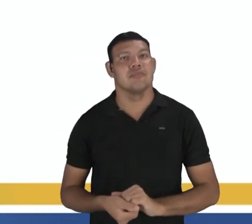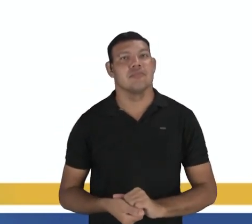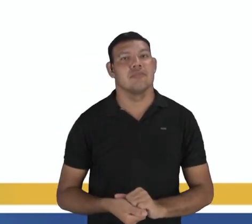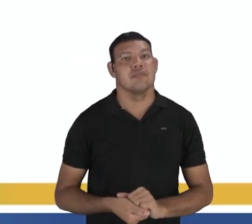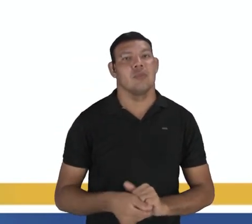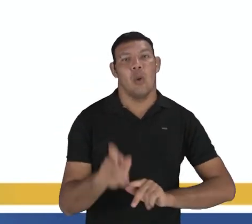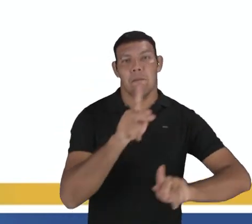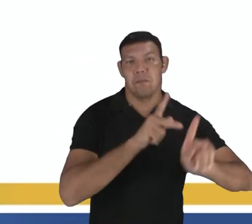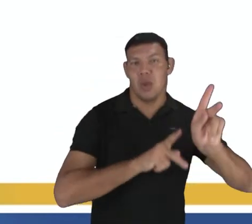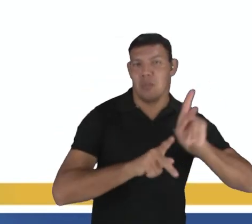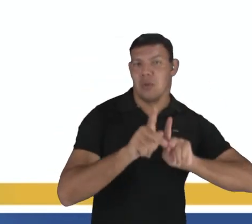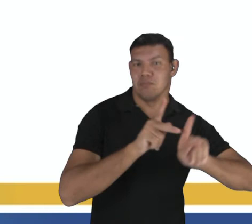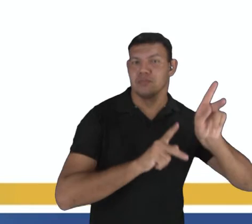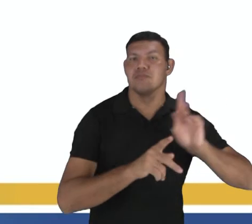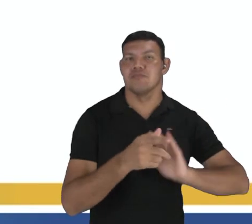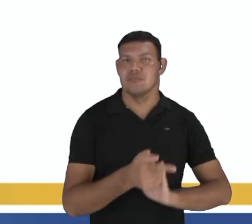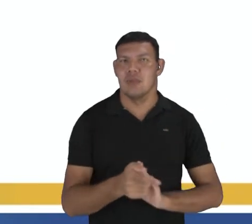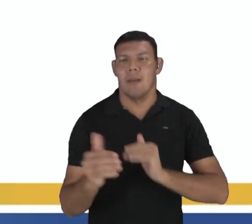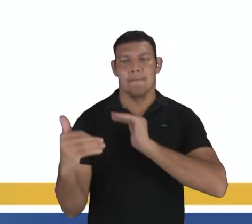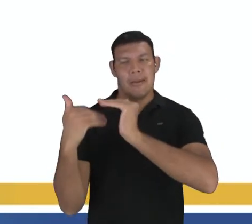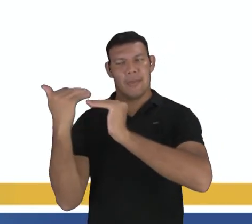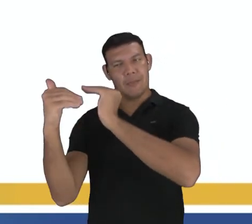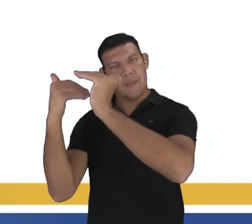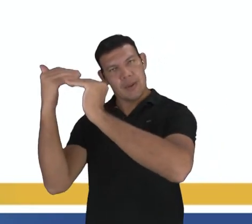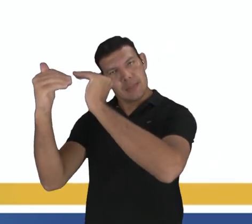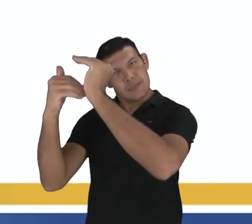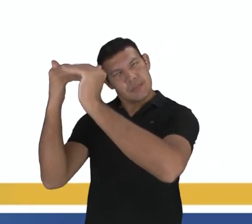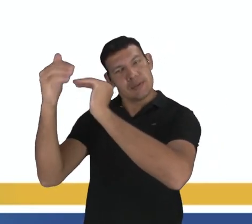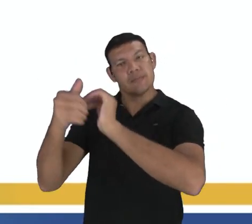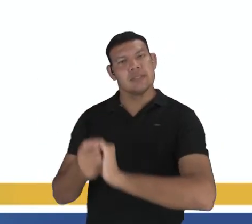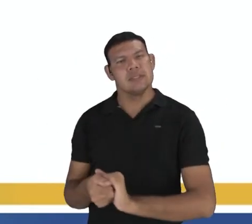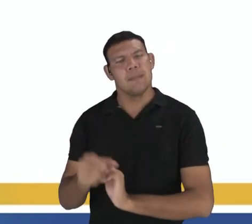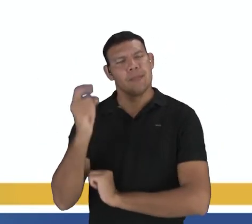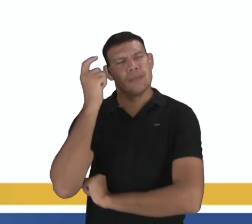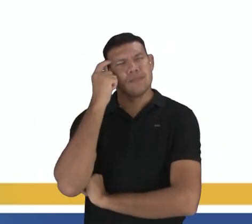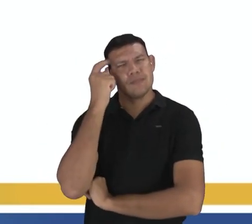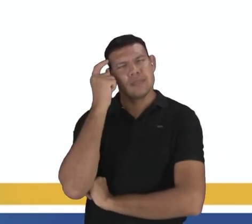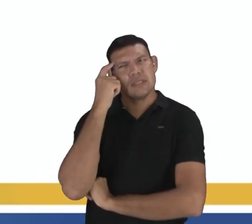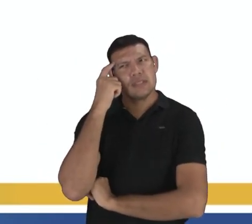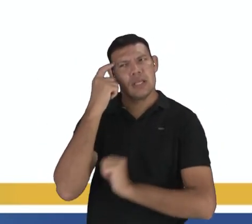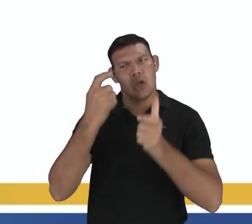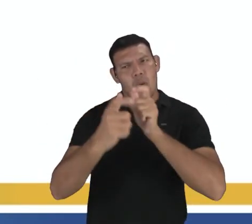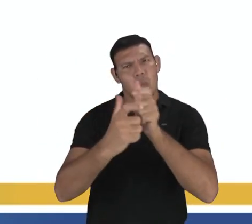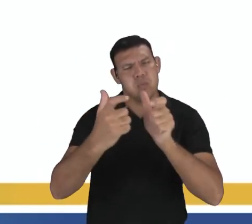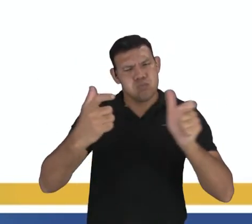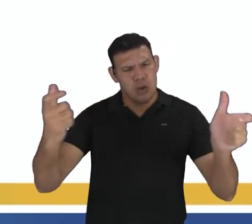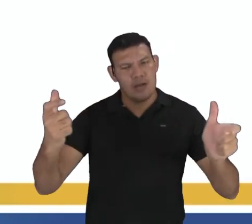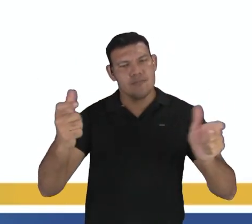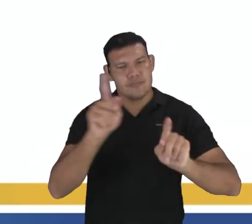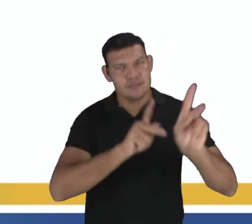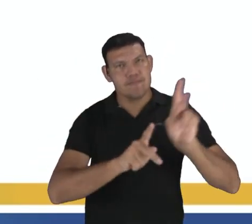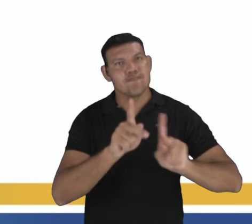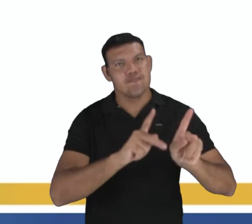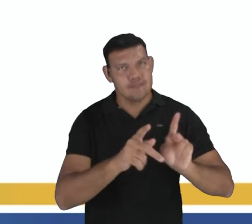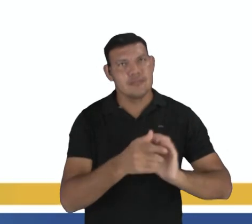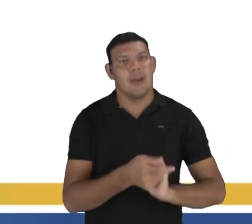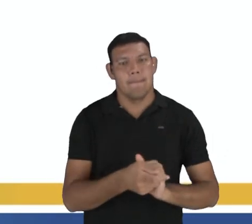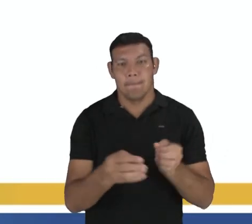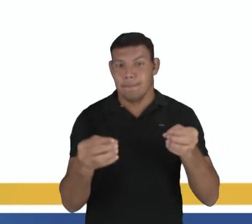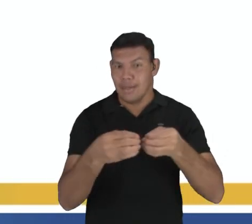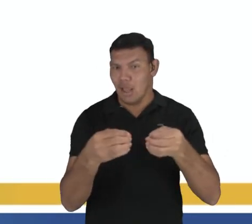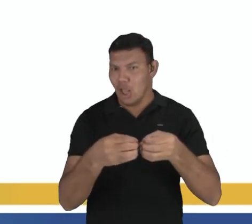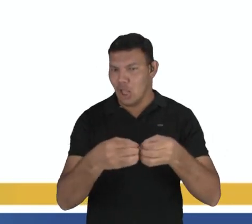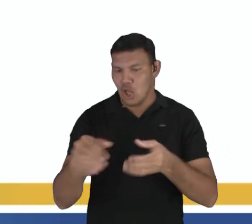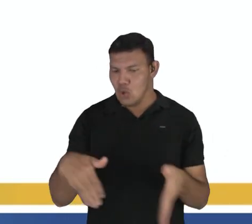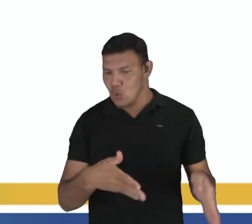de civilizações que foram se desenvolvendo, né? E se a gente pensar grandes civilizações, elas se desenvolvem geralmente em torno do rio, né? Como a